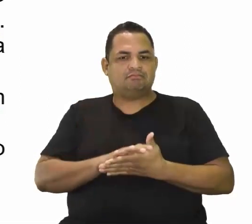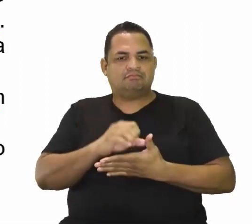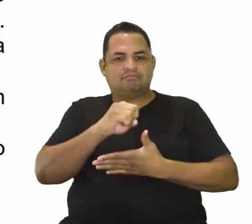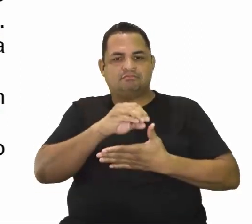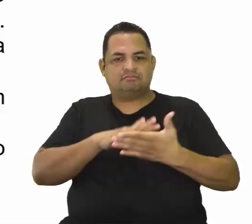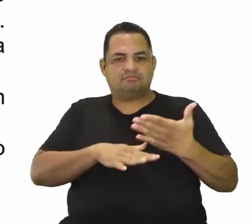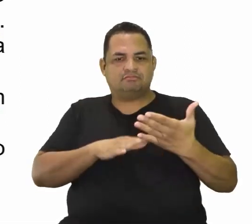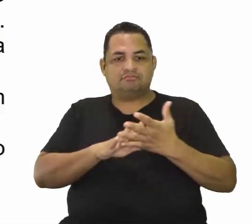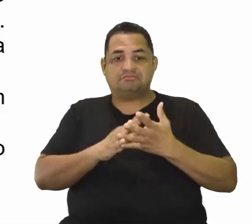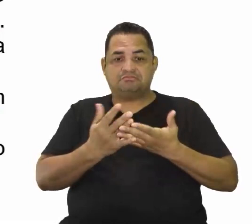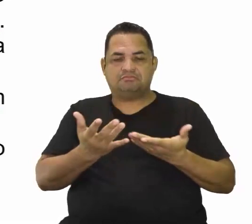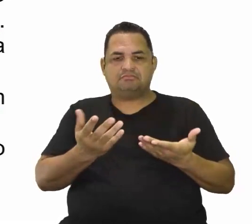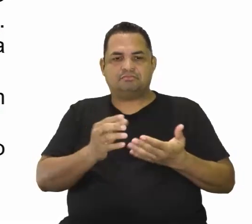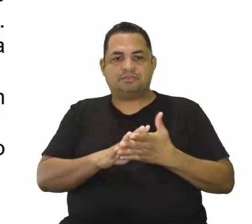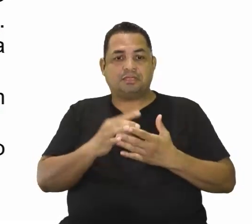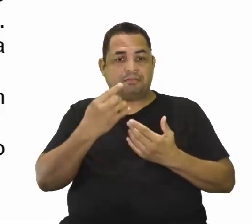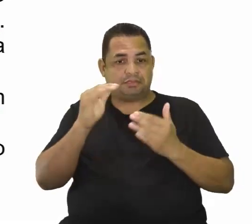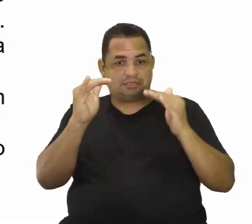tu passa despercebida.